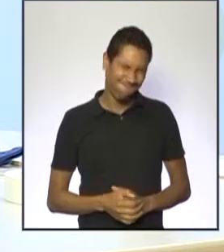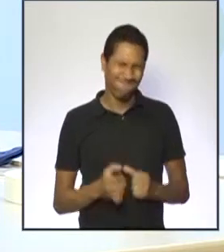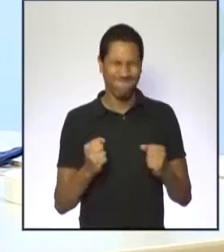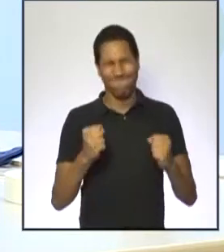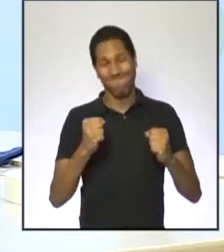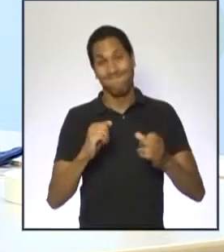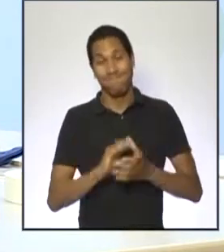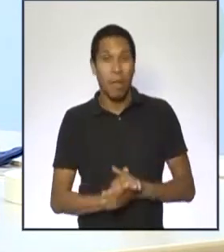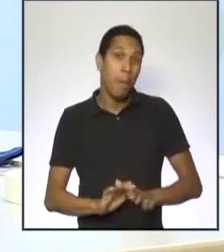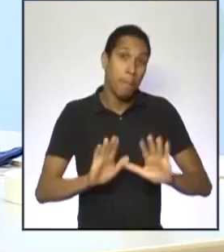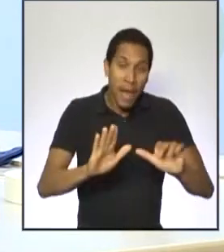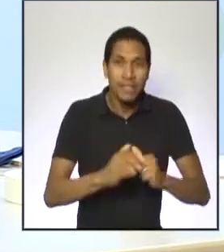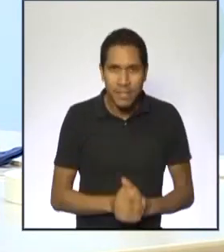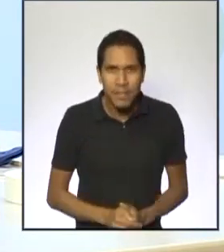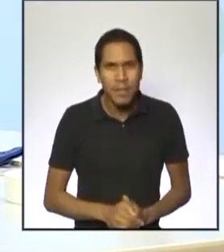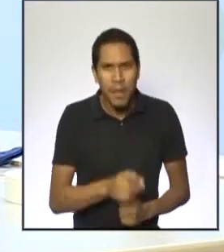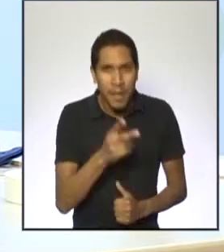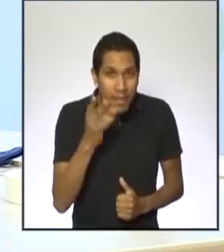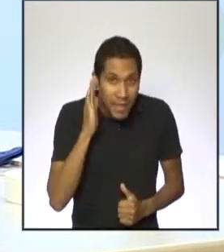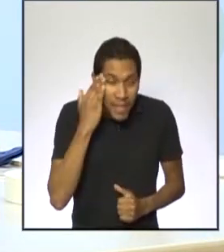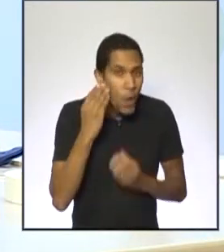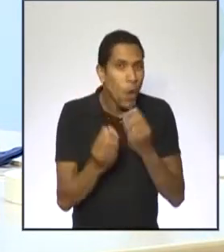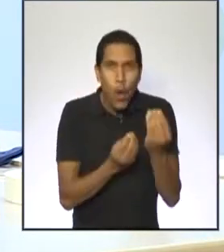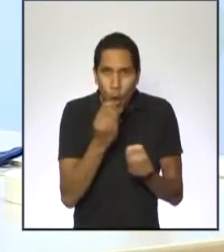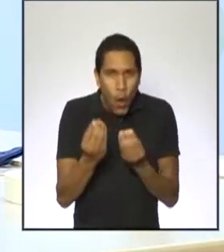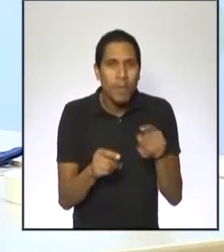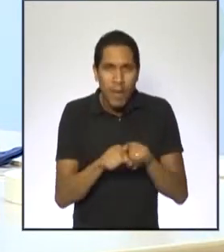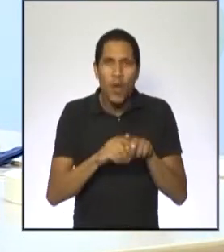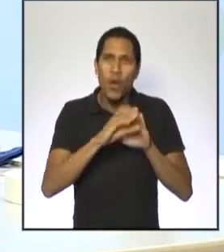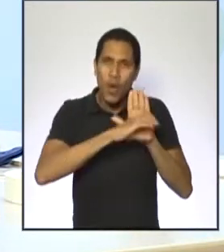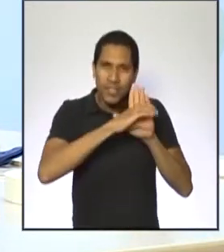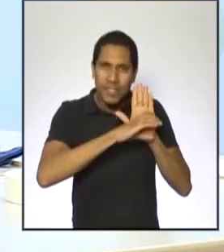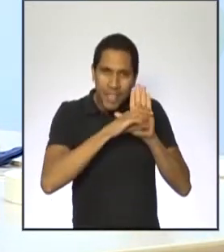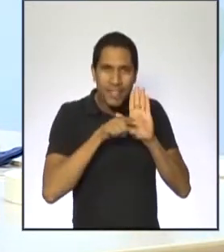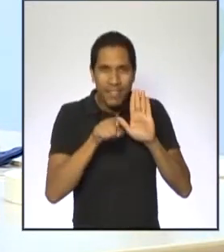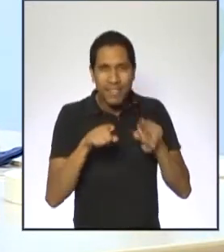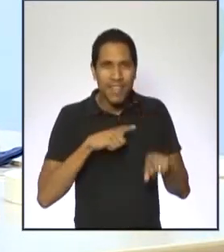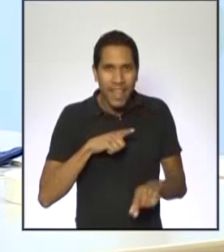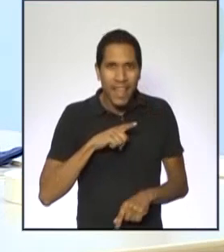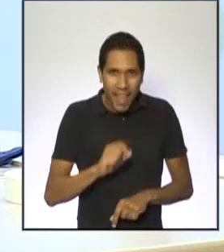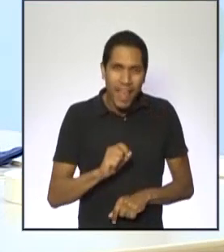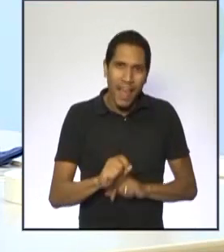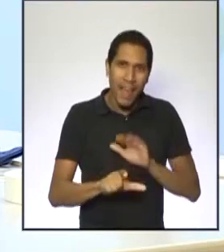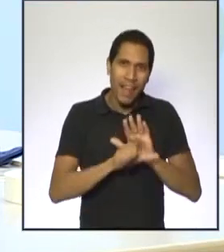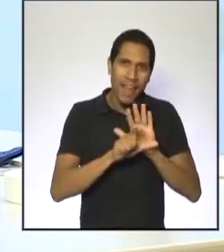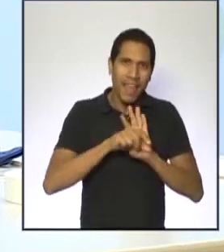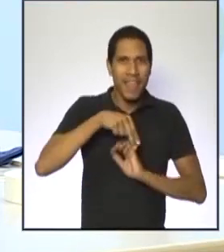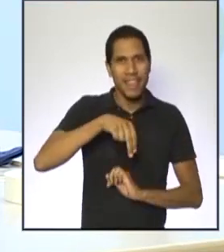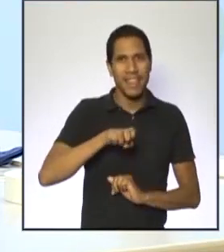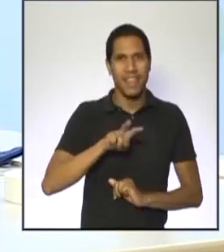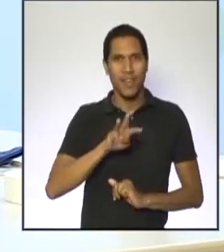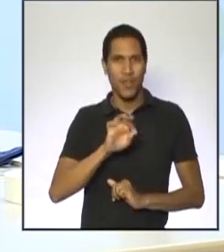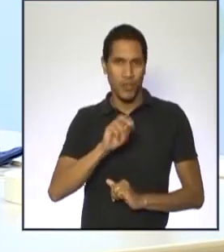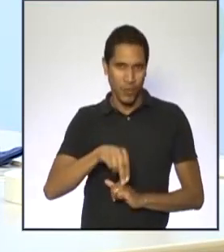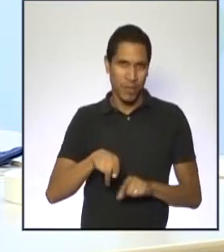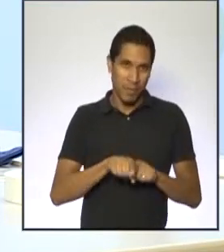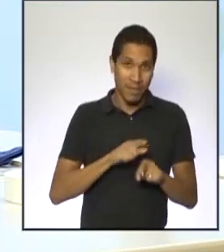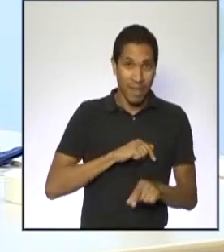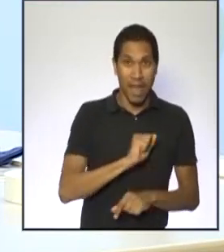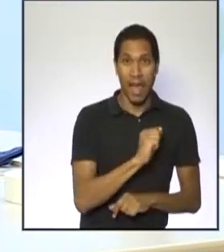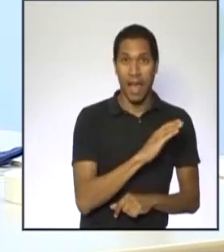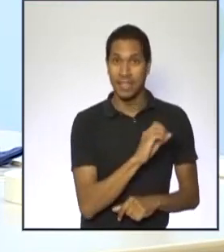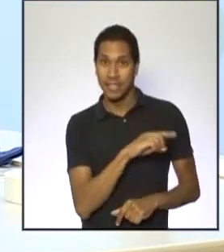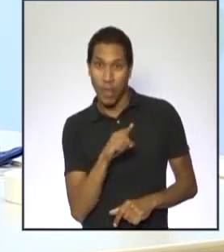Mas deu para a gente pegar perfeitamente aqui o conceito da ação e reação, que é o que a gente viu da terceira lei de